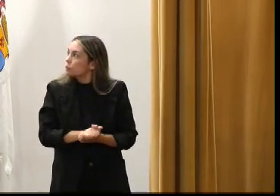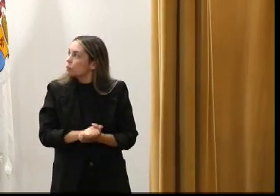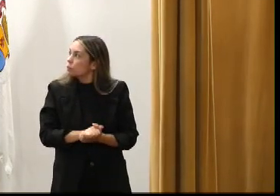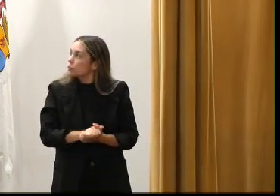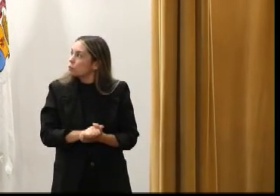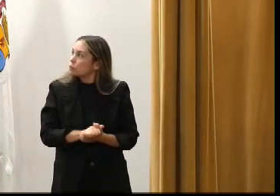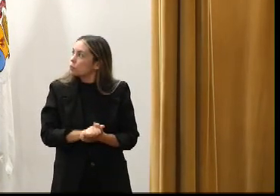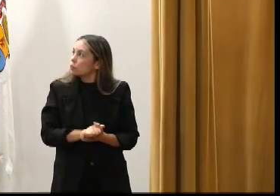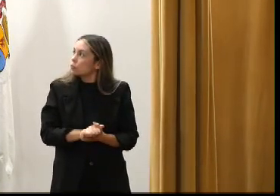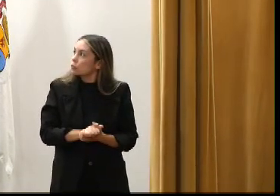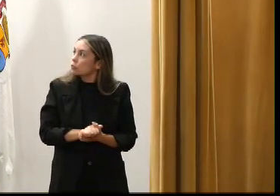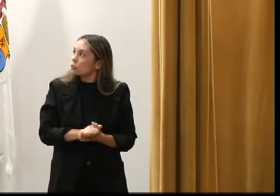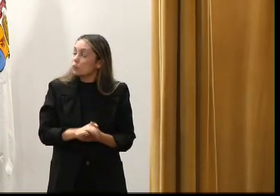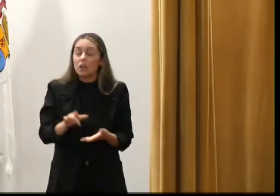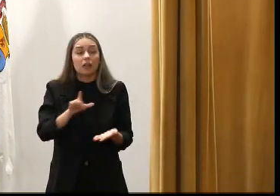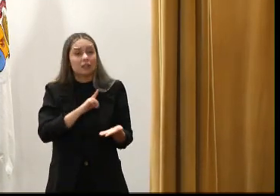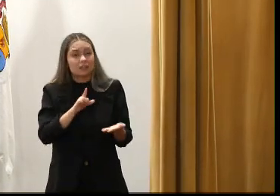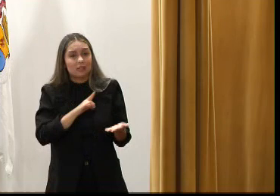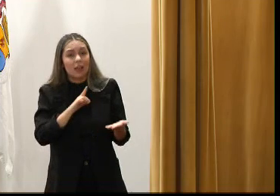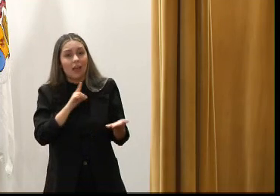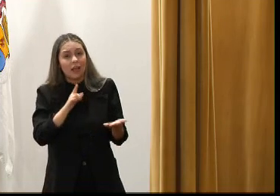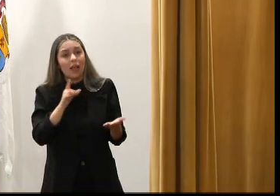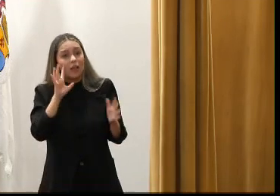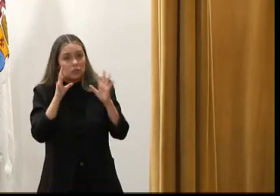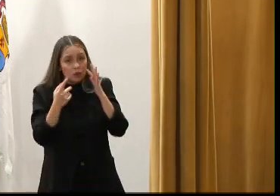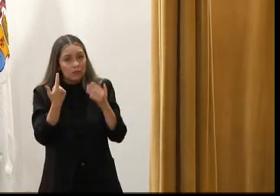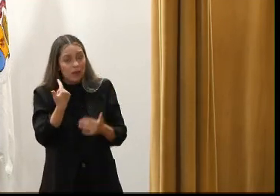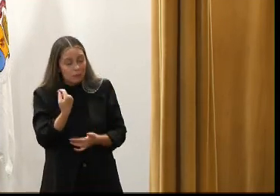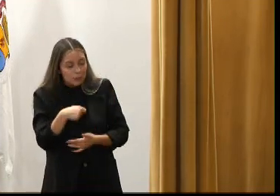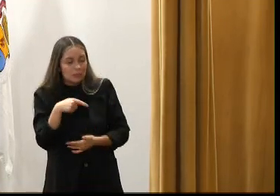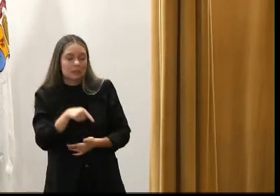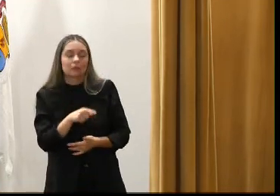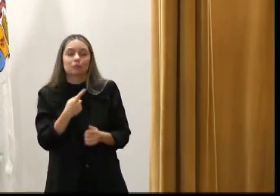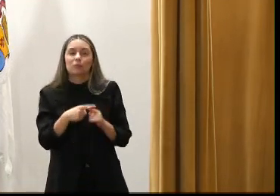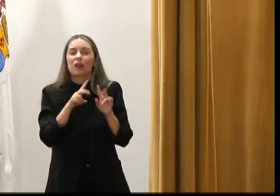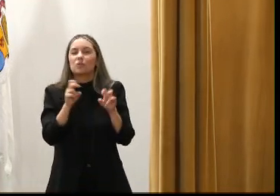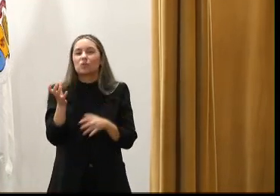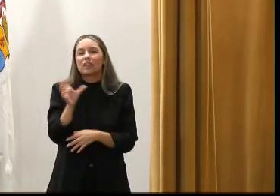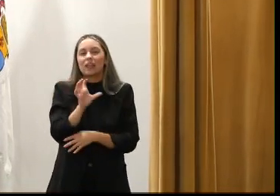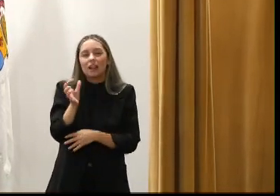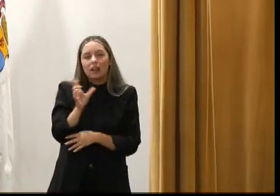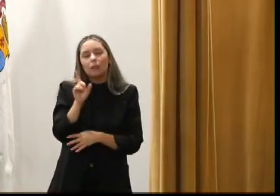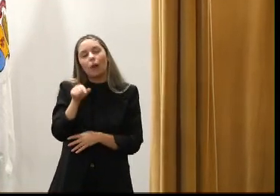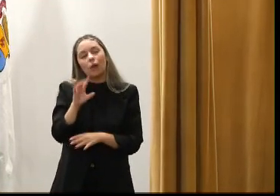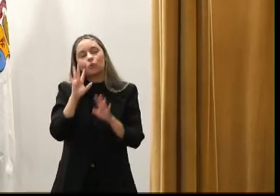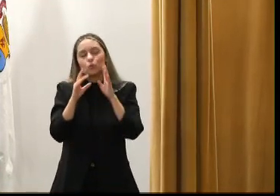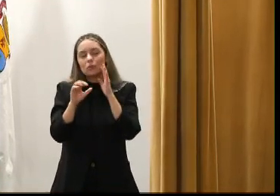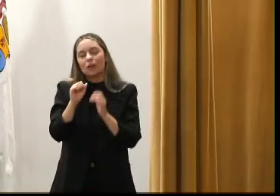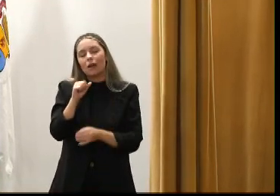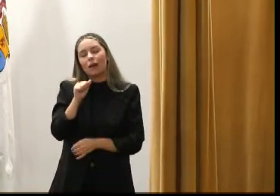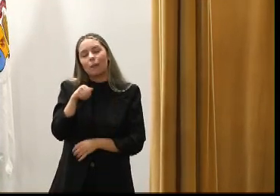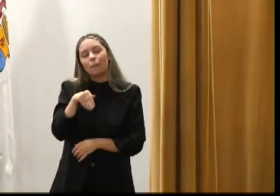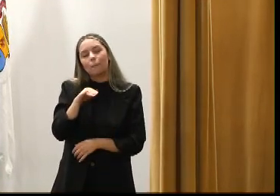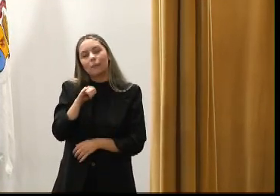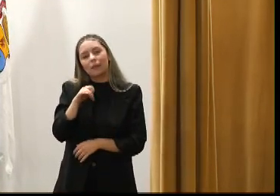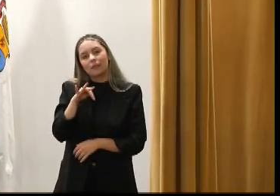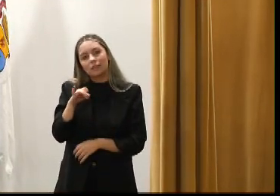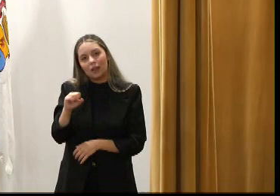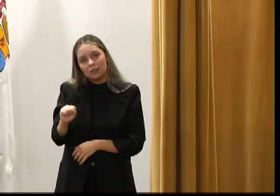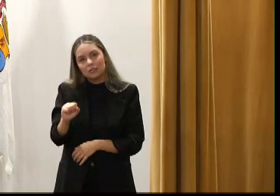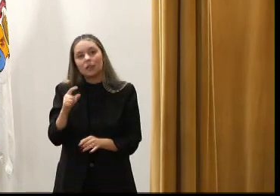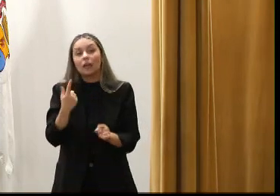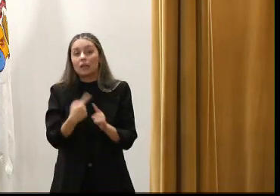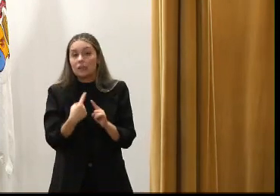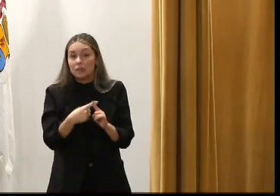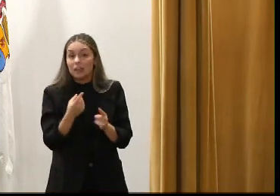Isso é fundamental, temos que resolver. Então, as questões climáticas são também soluções ambientais. É deixar a